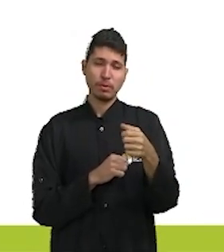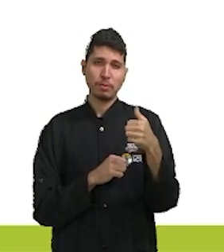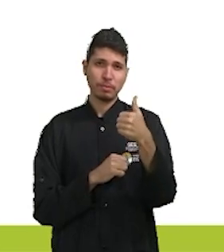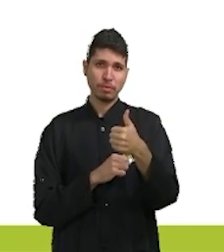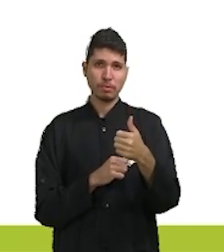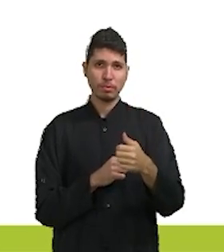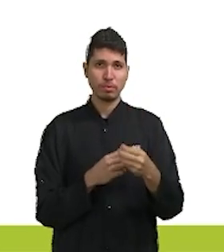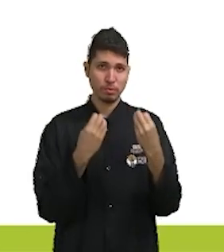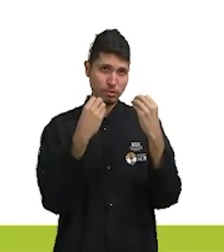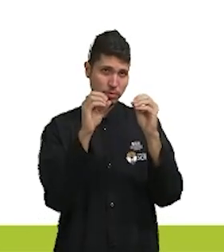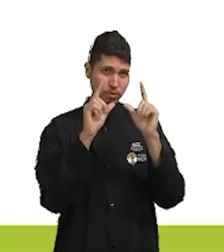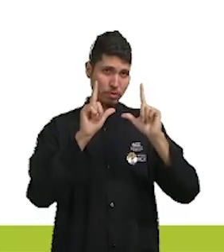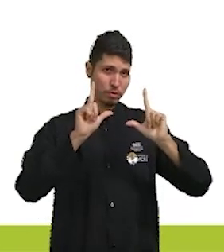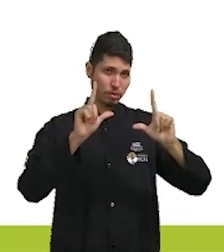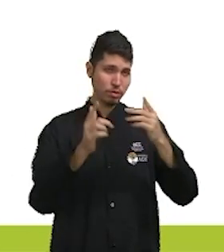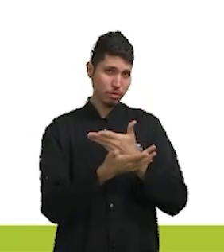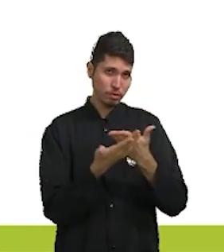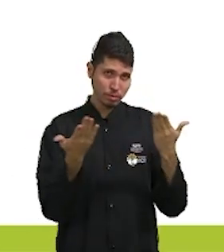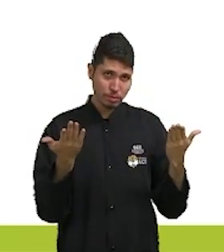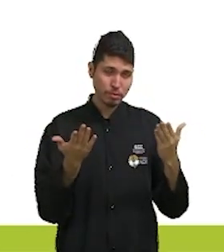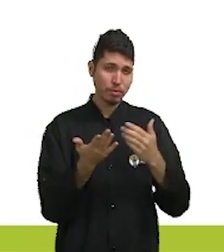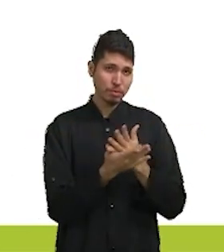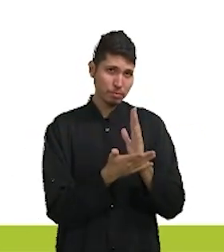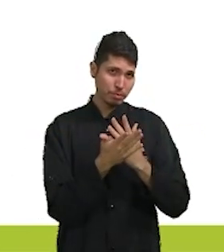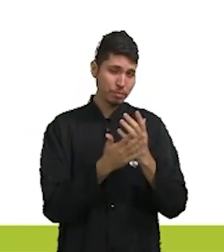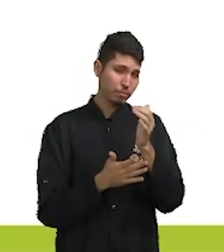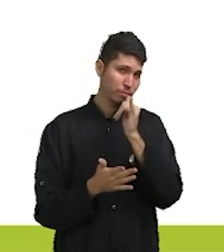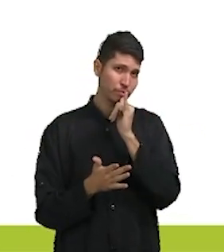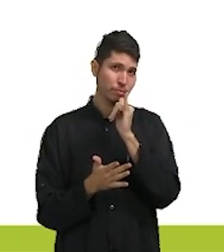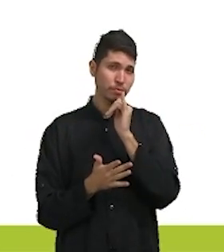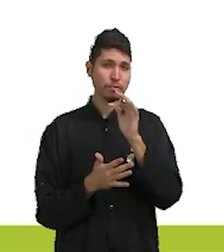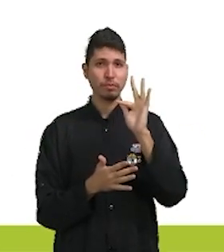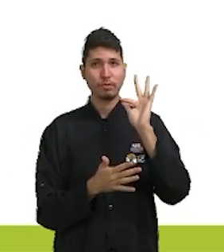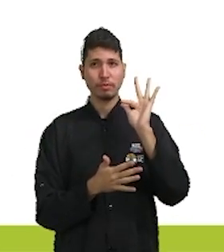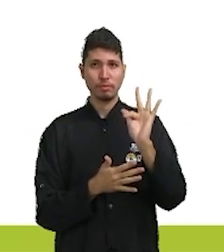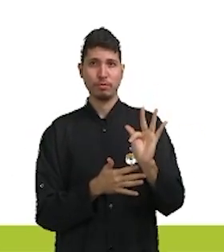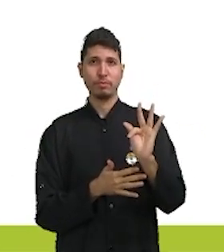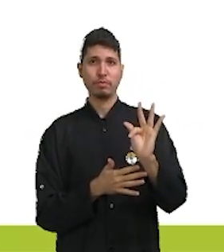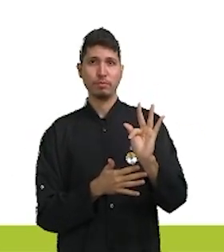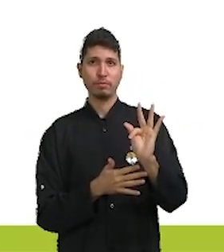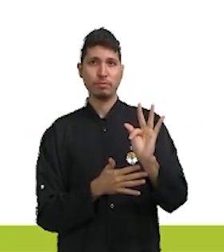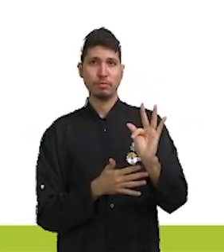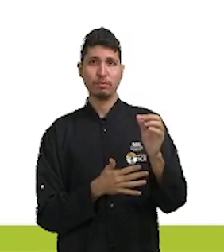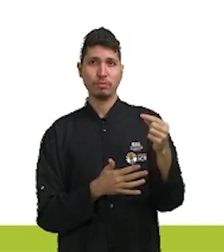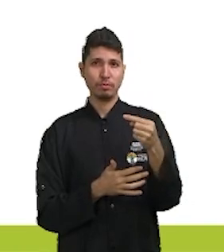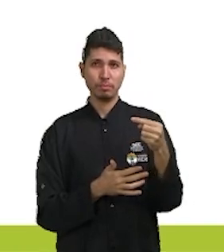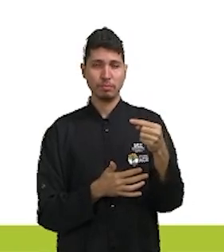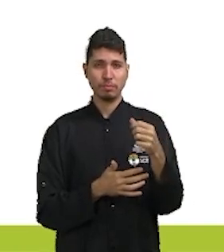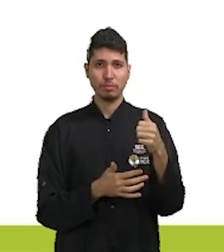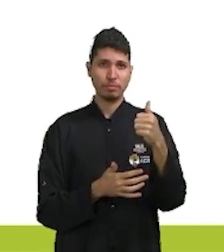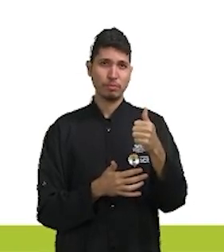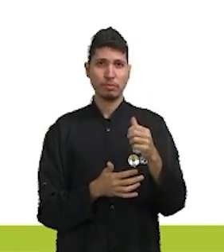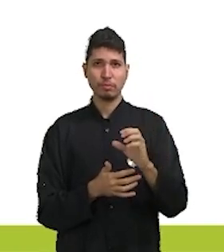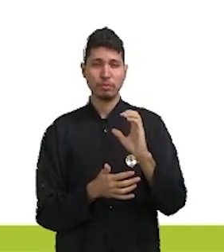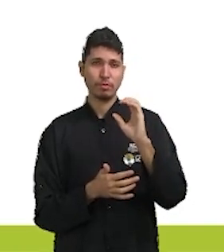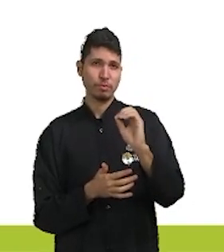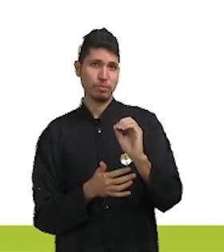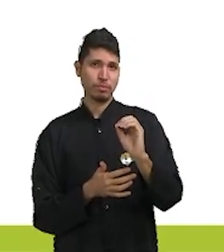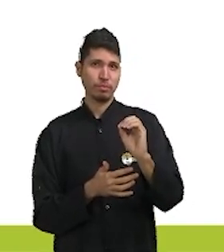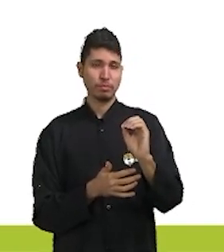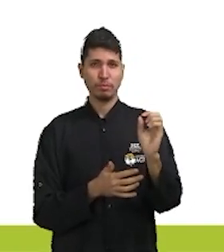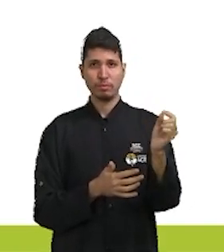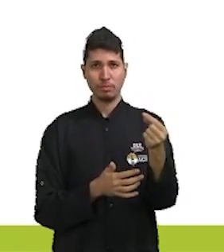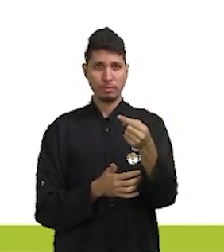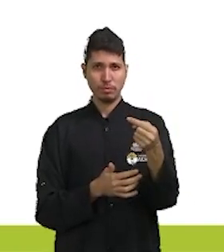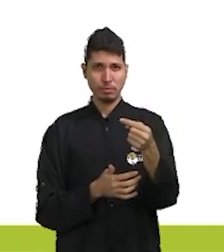na tela para vocês algum desses exemplos. Flúor, menos 1, oxigênio,